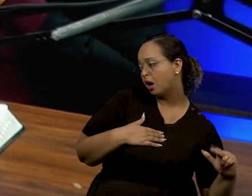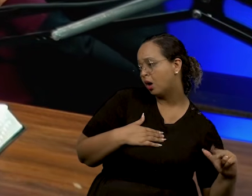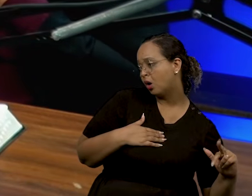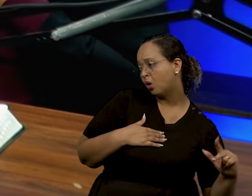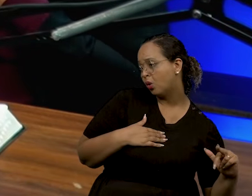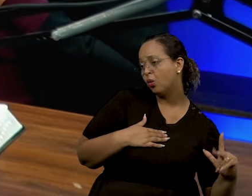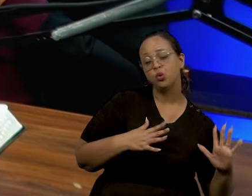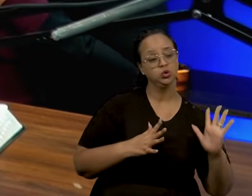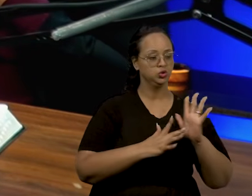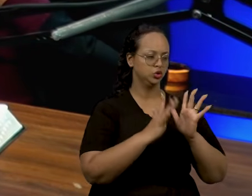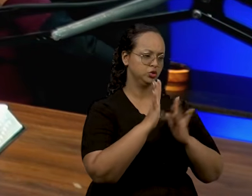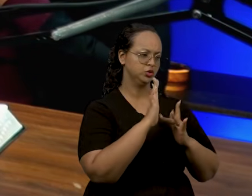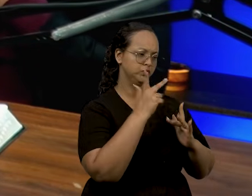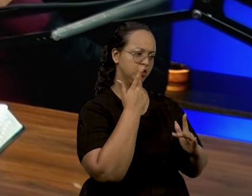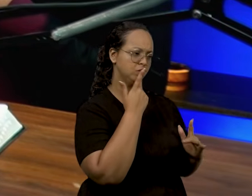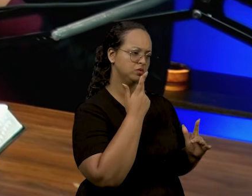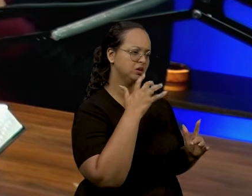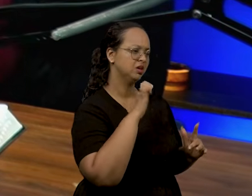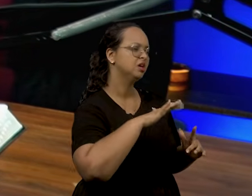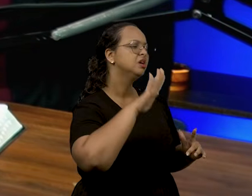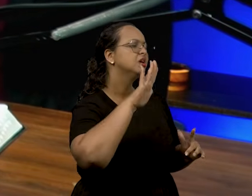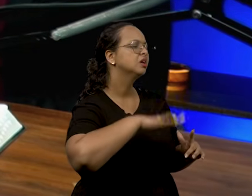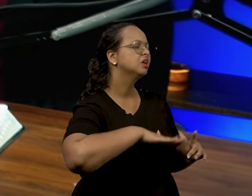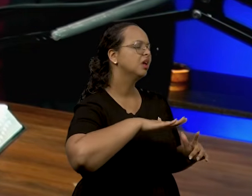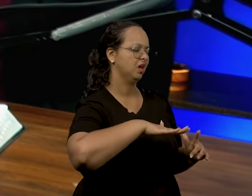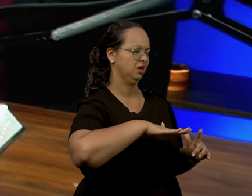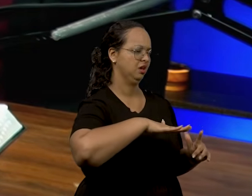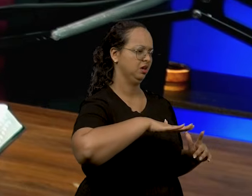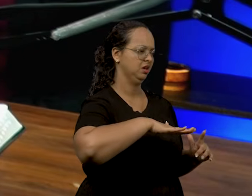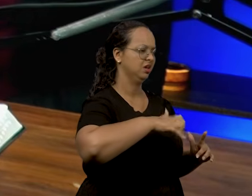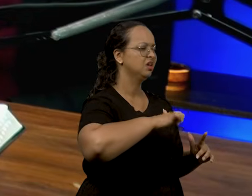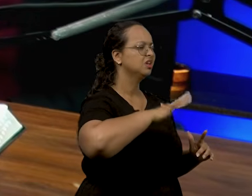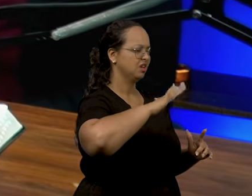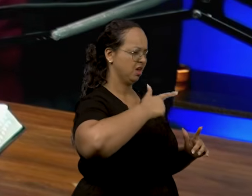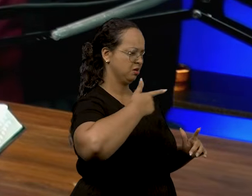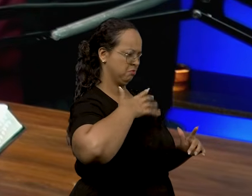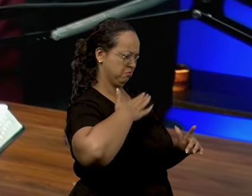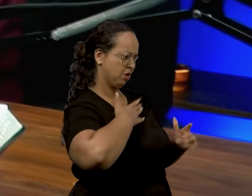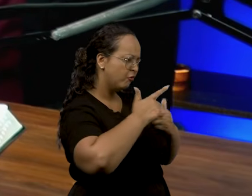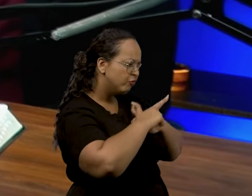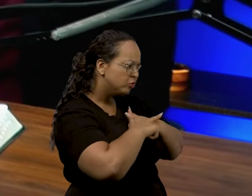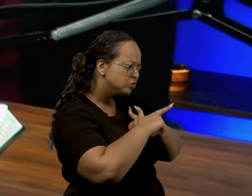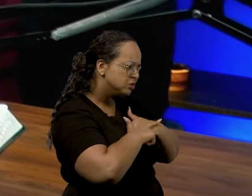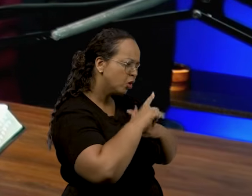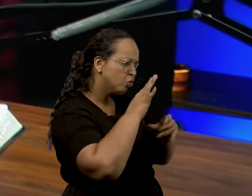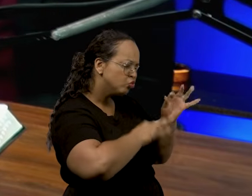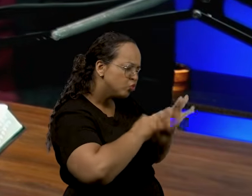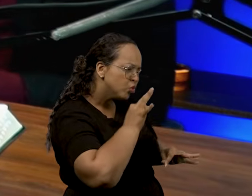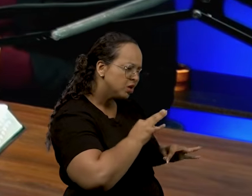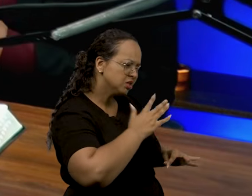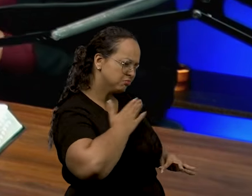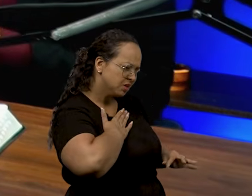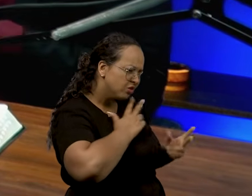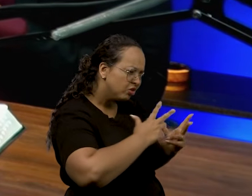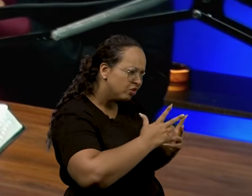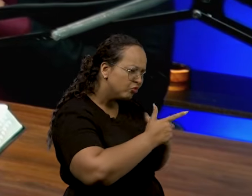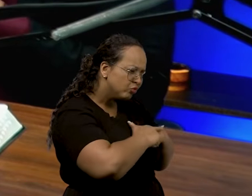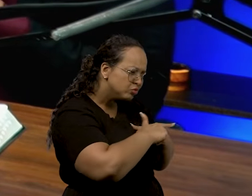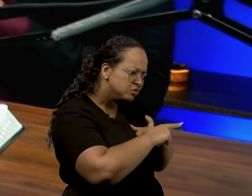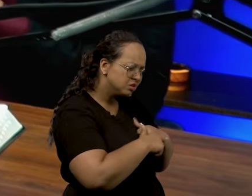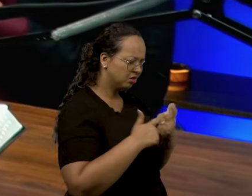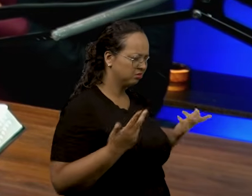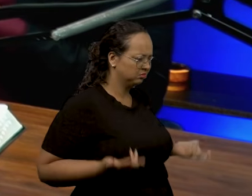como juiz? Só que nós vamos observar agora a ação do Senhor Jesus em outro momento, porque agora no